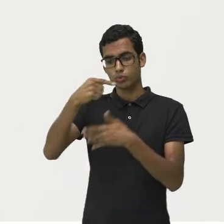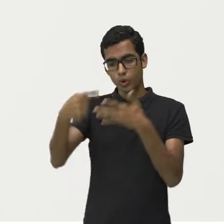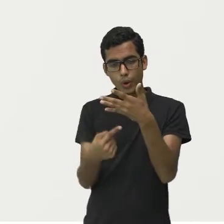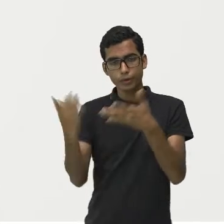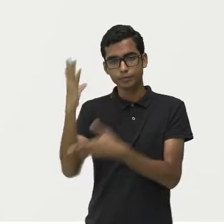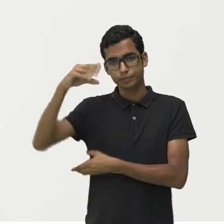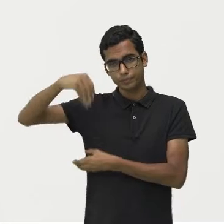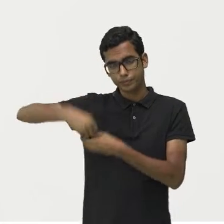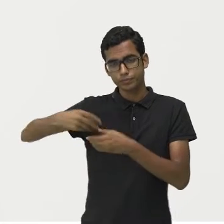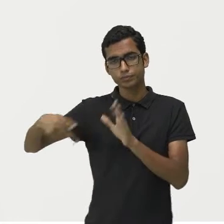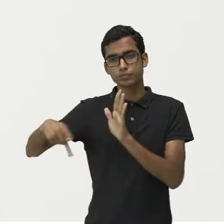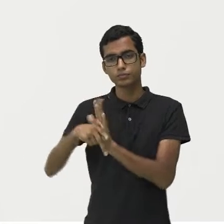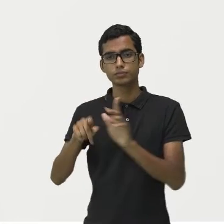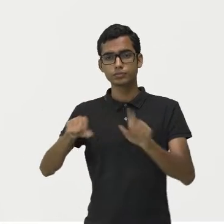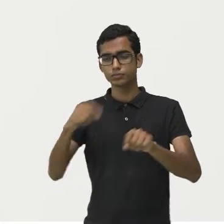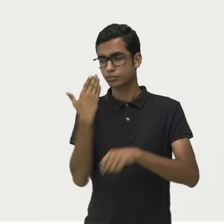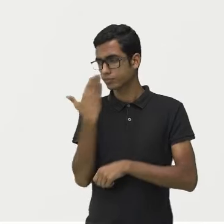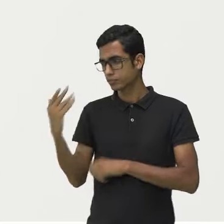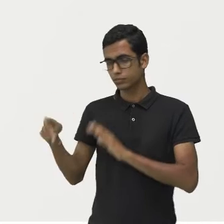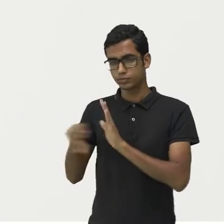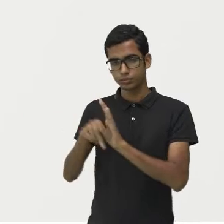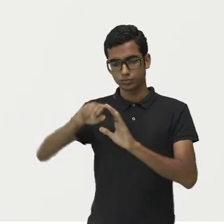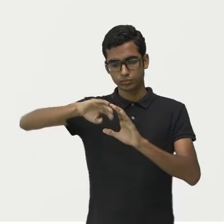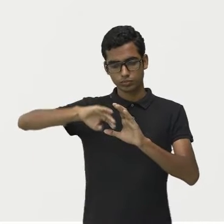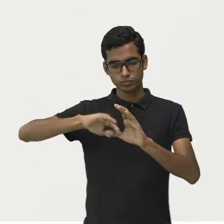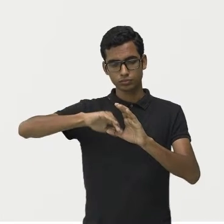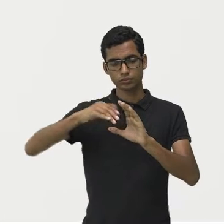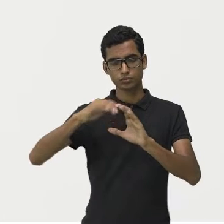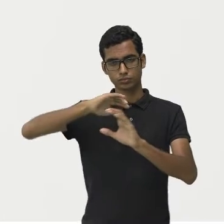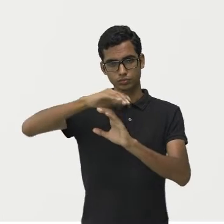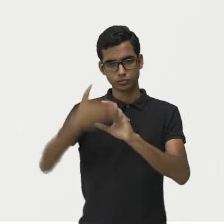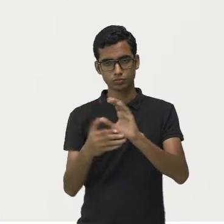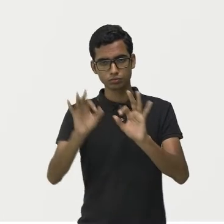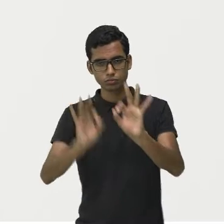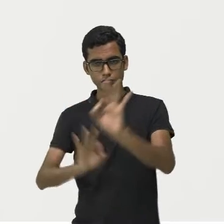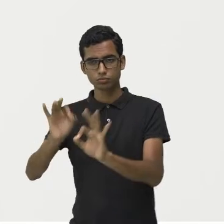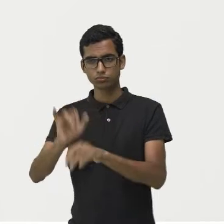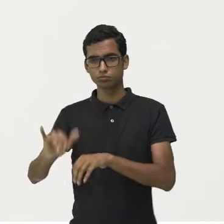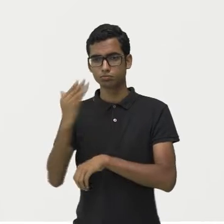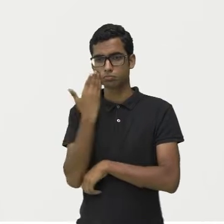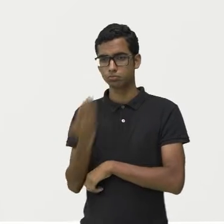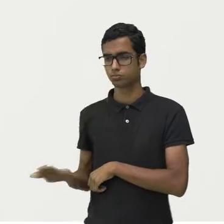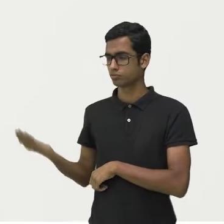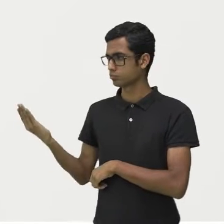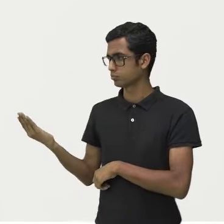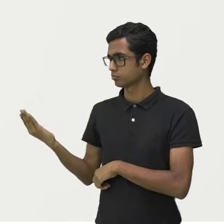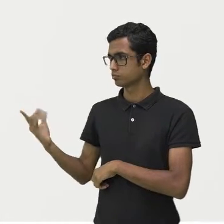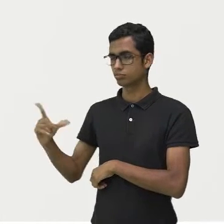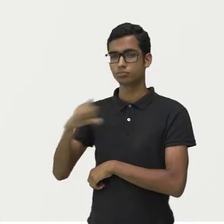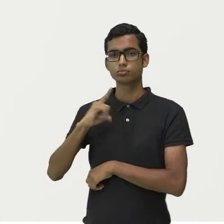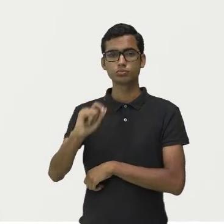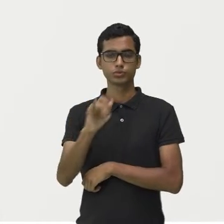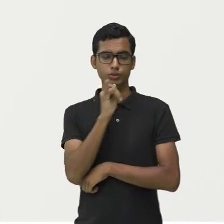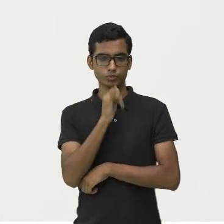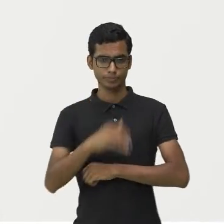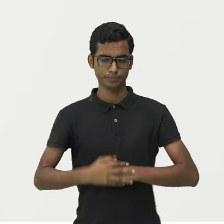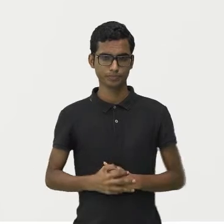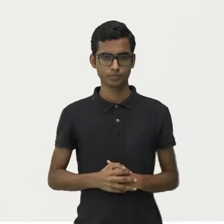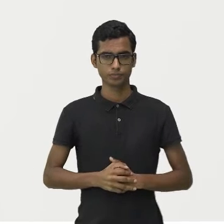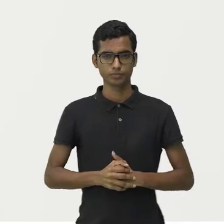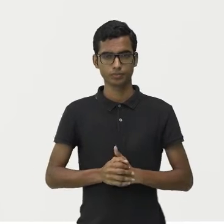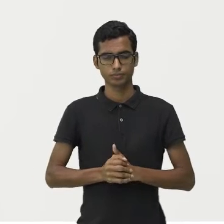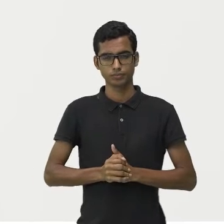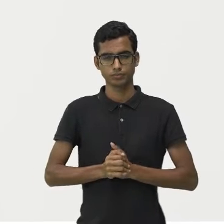que compõem o espelho. E eles estão esquematizados aqui na figura. Nós temos, por exemplo, aqui,